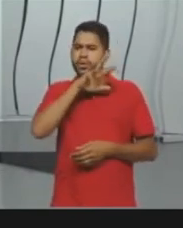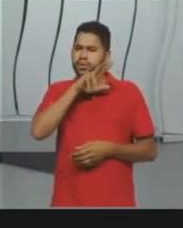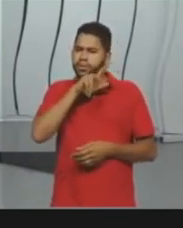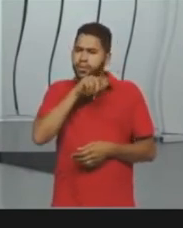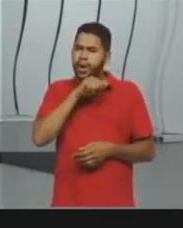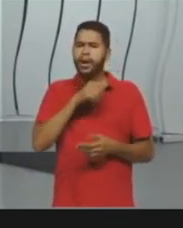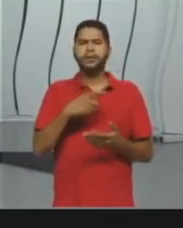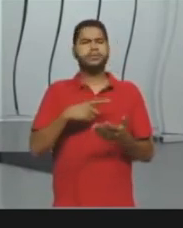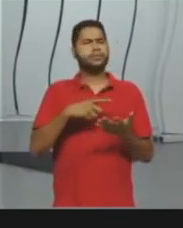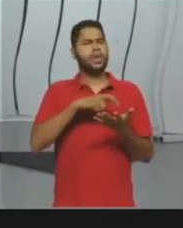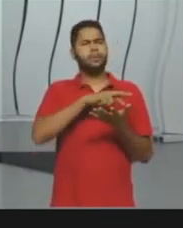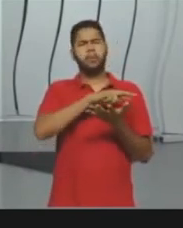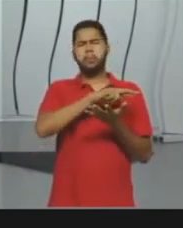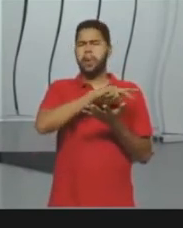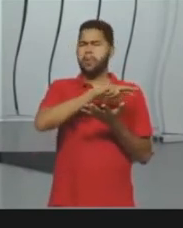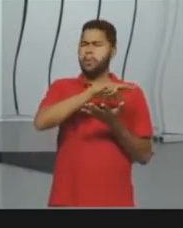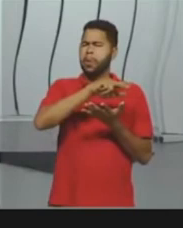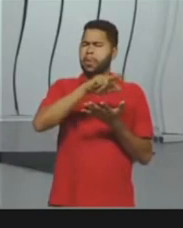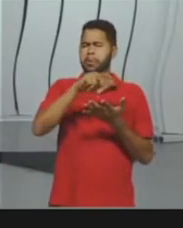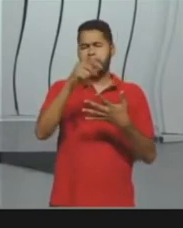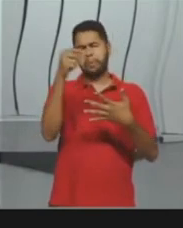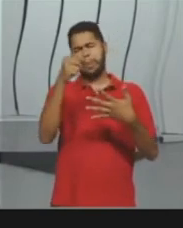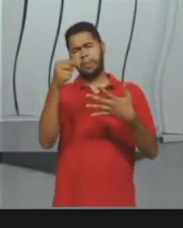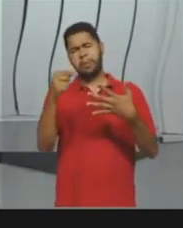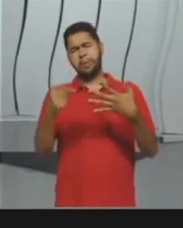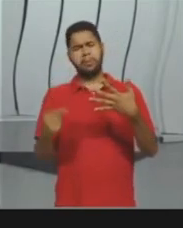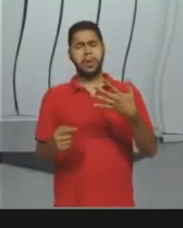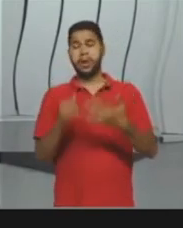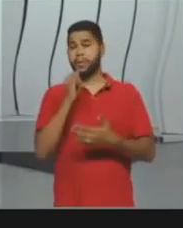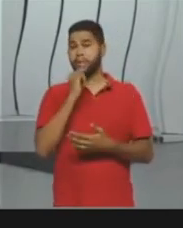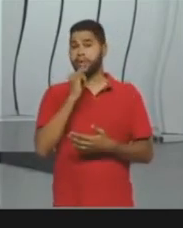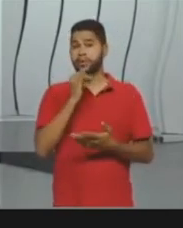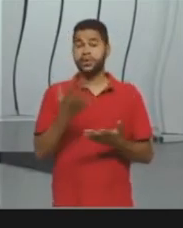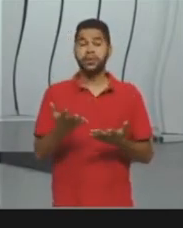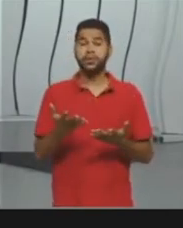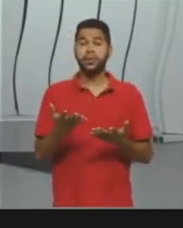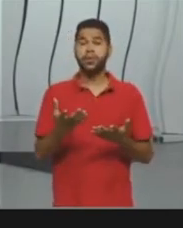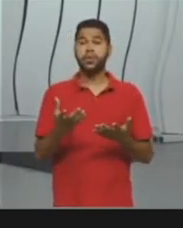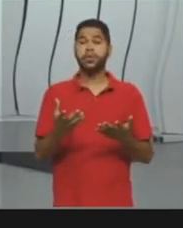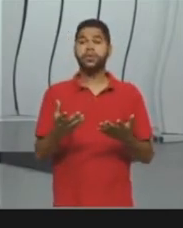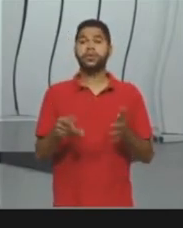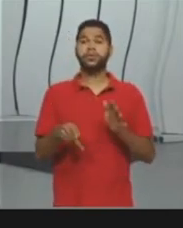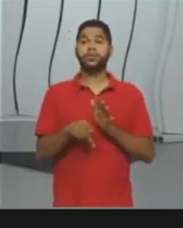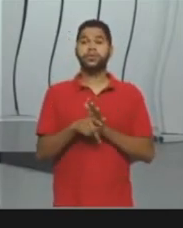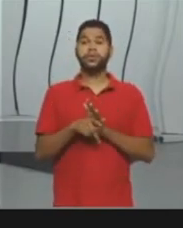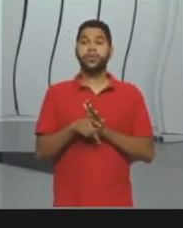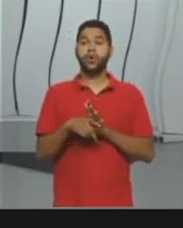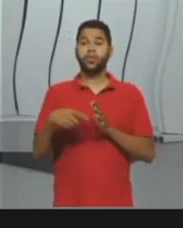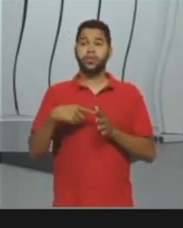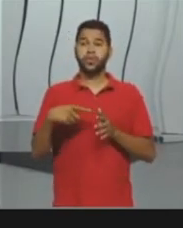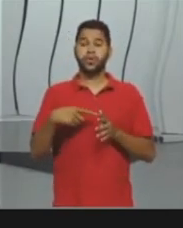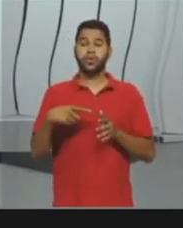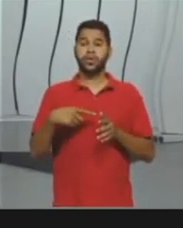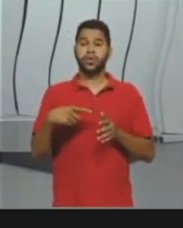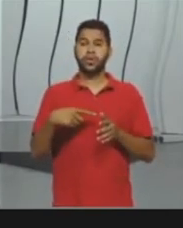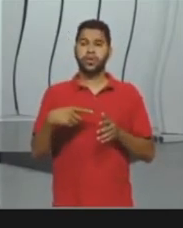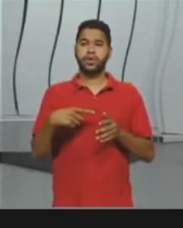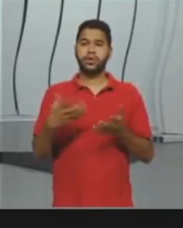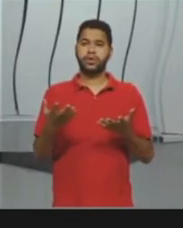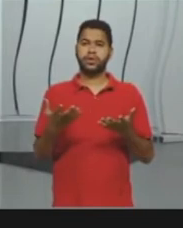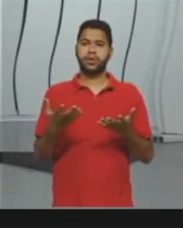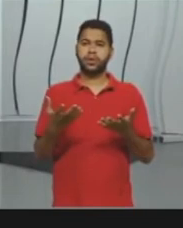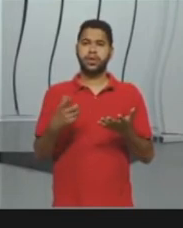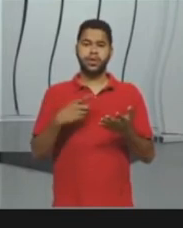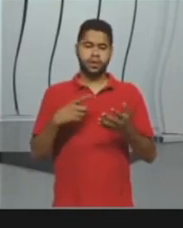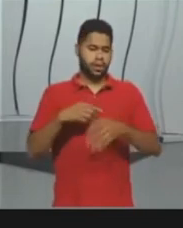uma grande variedade de animais. Nós temos, por exemplo, os que têm membros traseiros e membros dianteiros, que no nosso caso são as